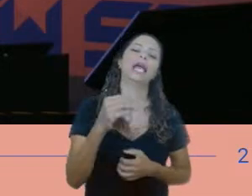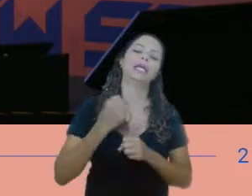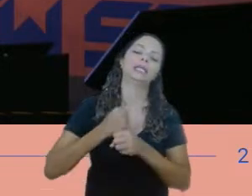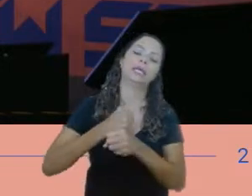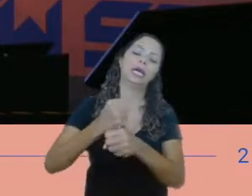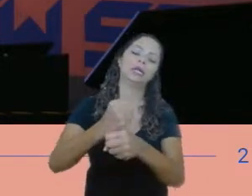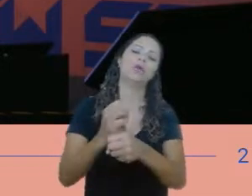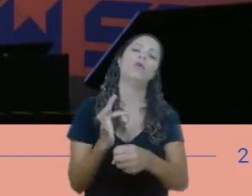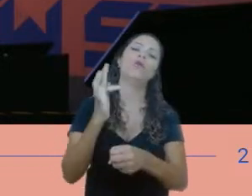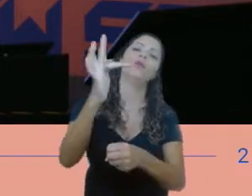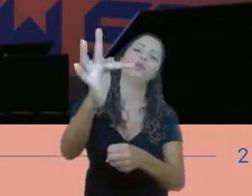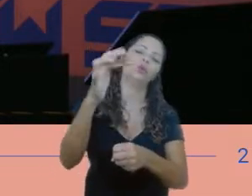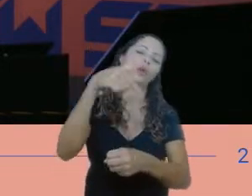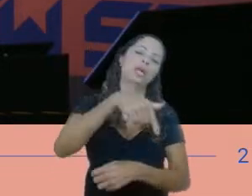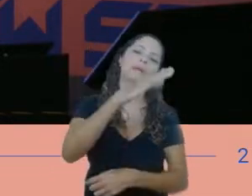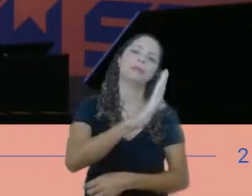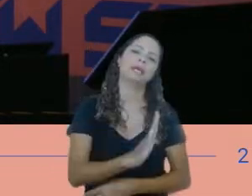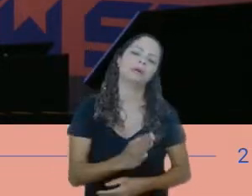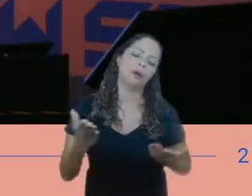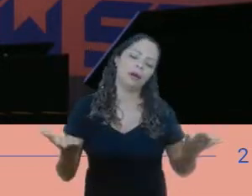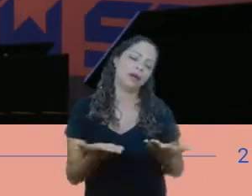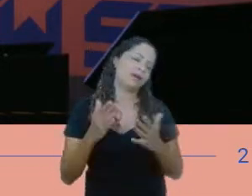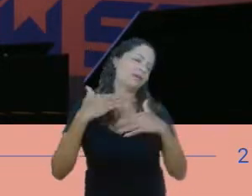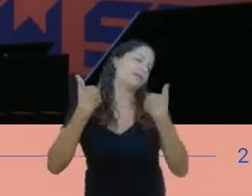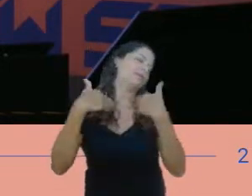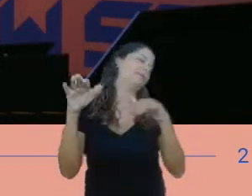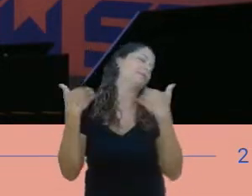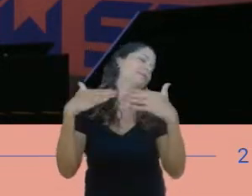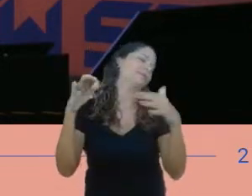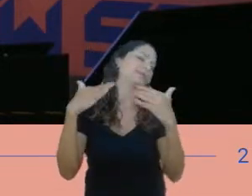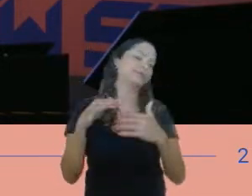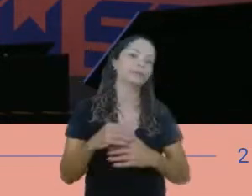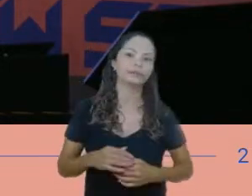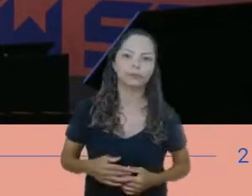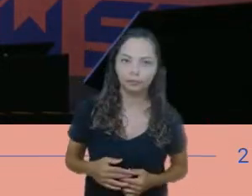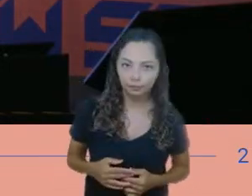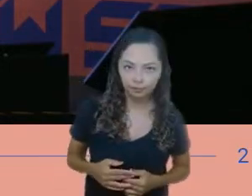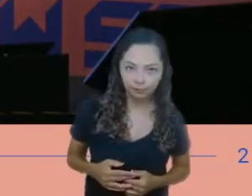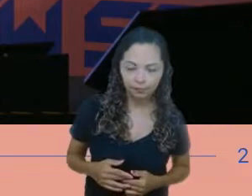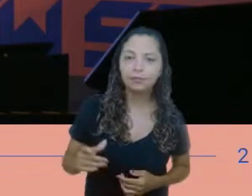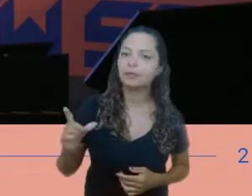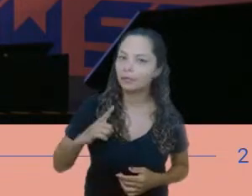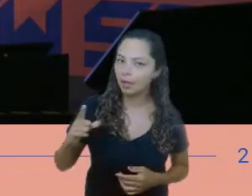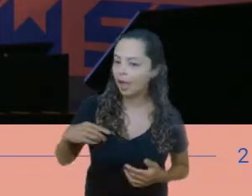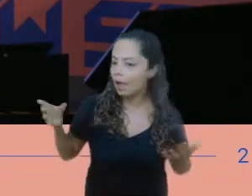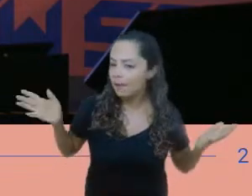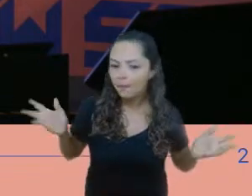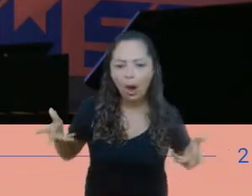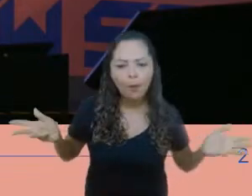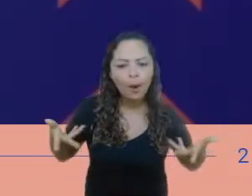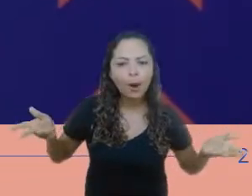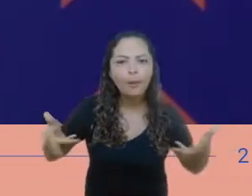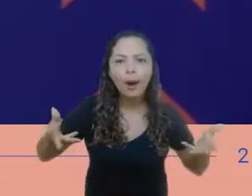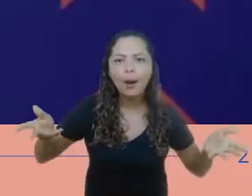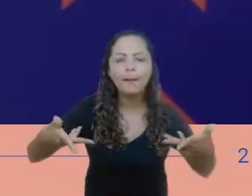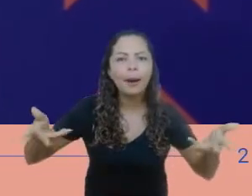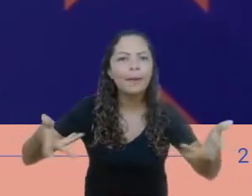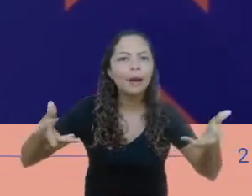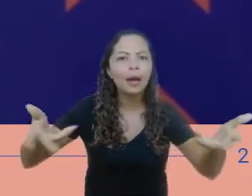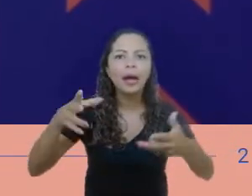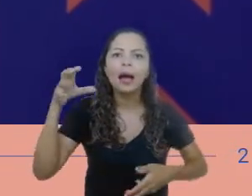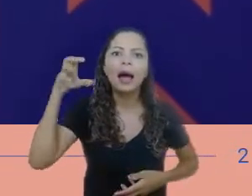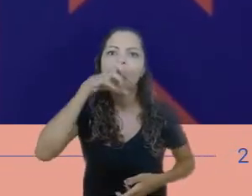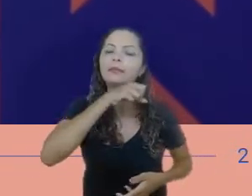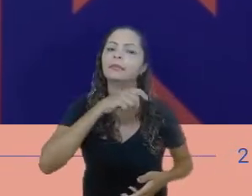eu não preciso ver isso agora bom então vamos ver a velocidade que as coisas estão acontecendo né a gente destaca que a